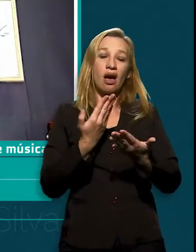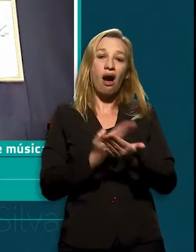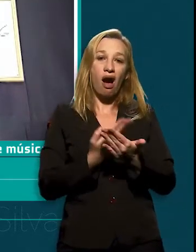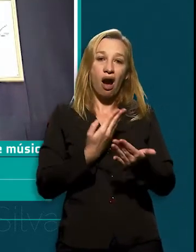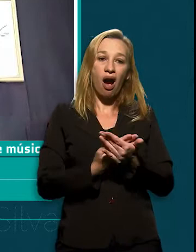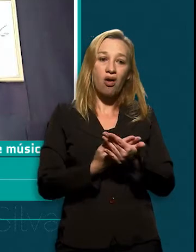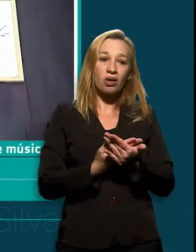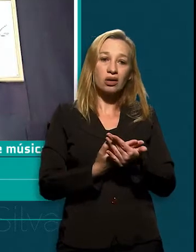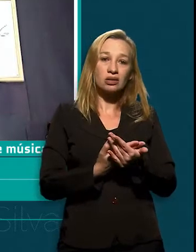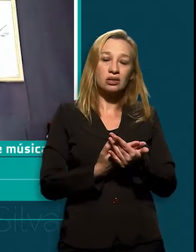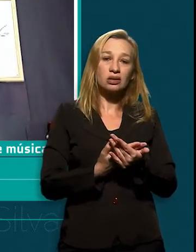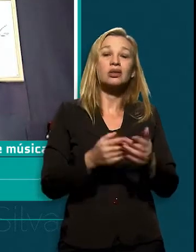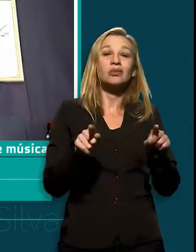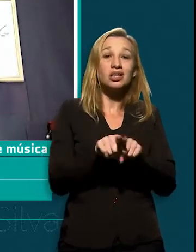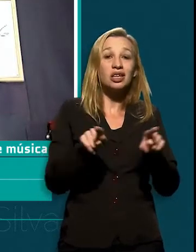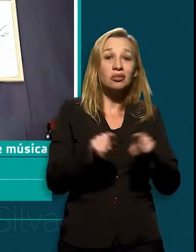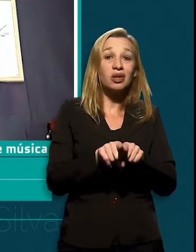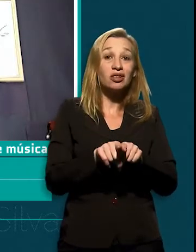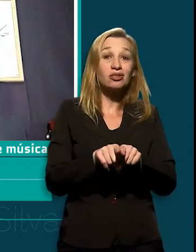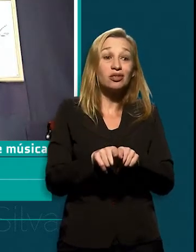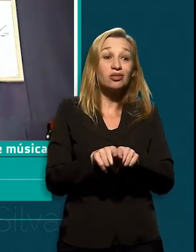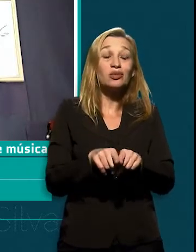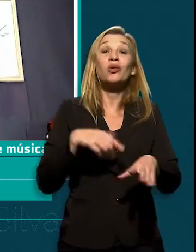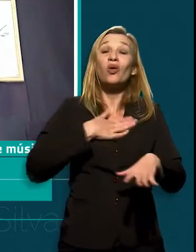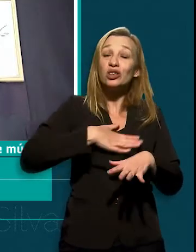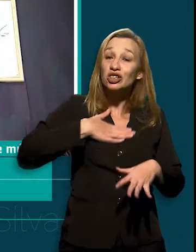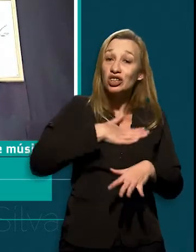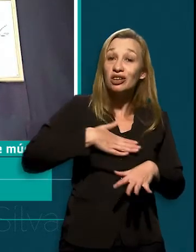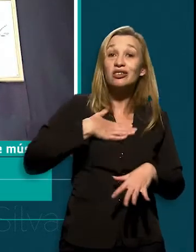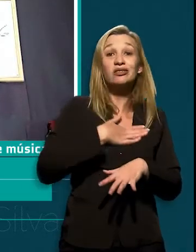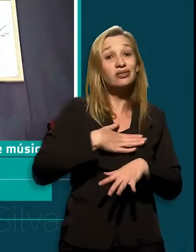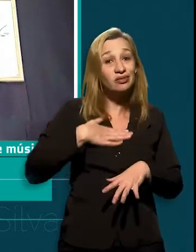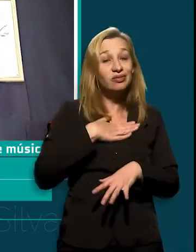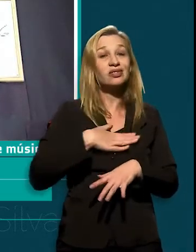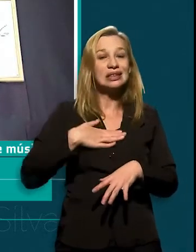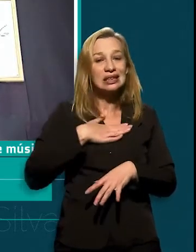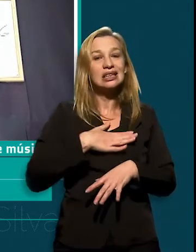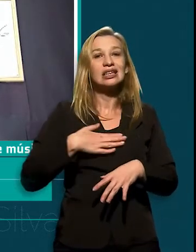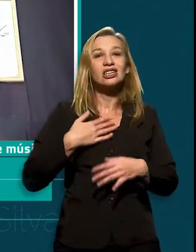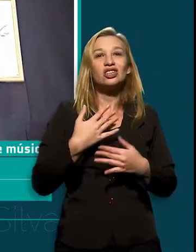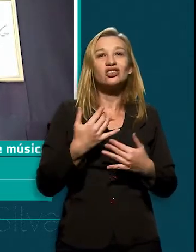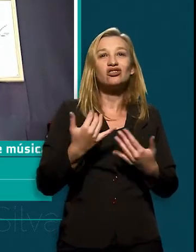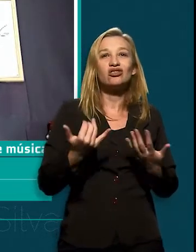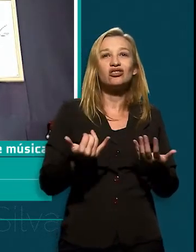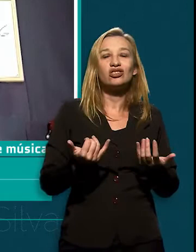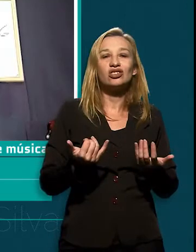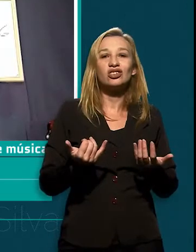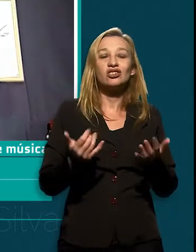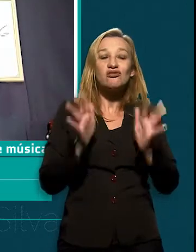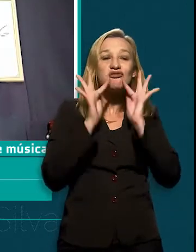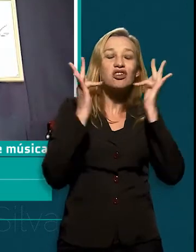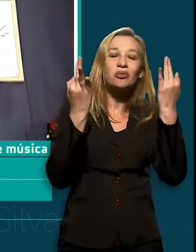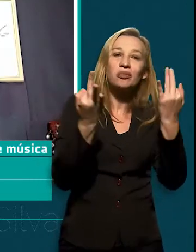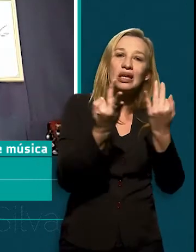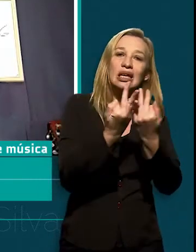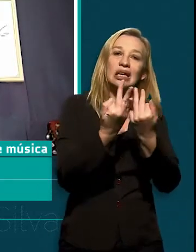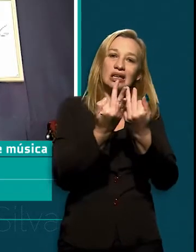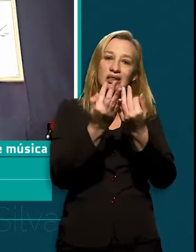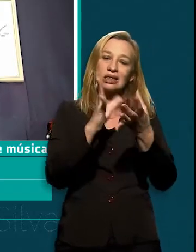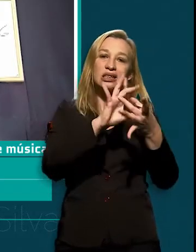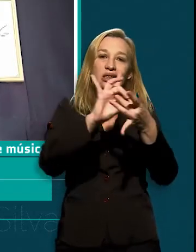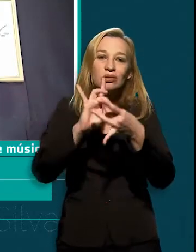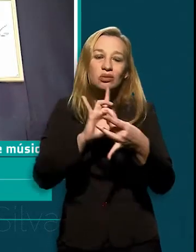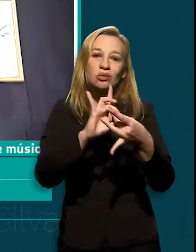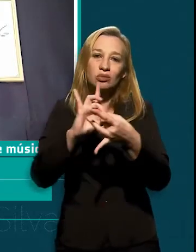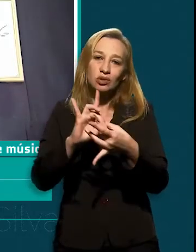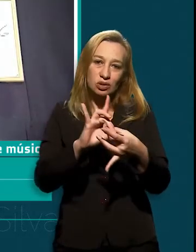que é a aula, mas também estão se divertindo buscando essas ferramentas como forma de... Em família, né?